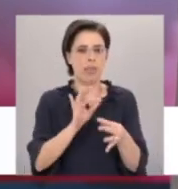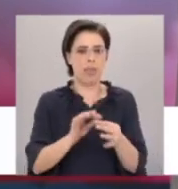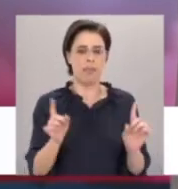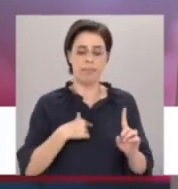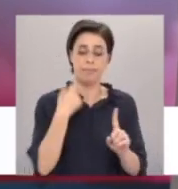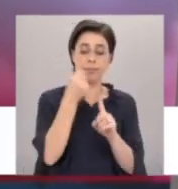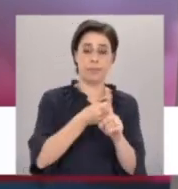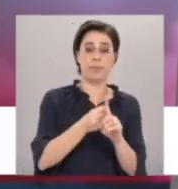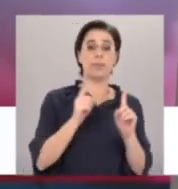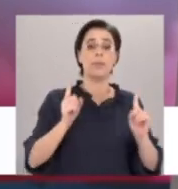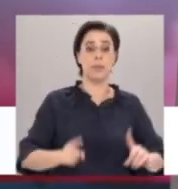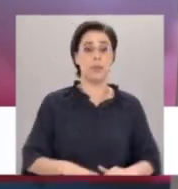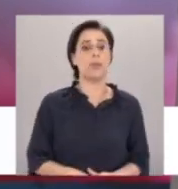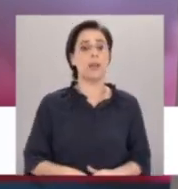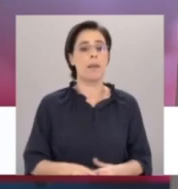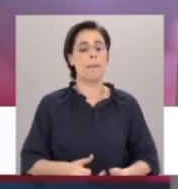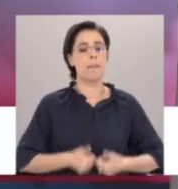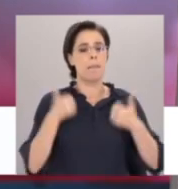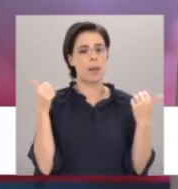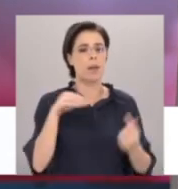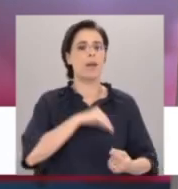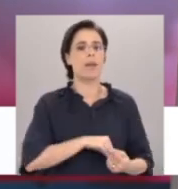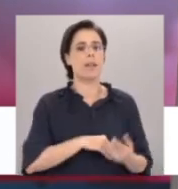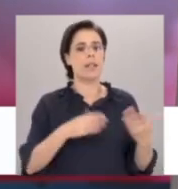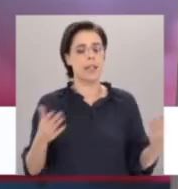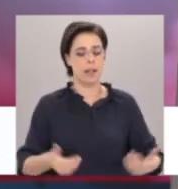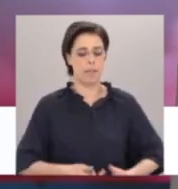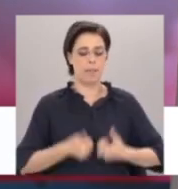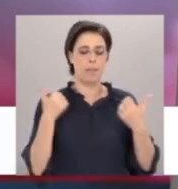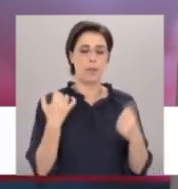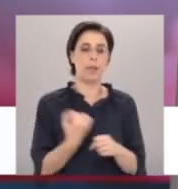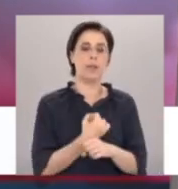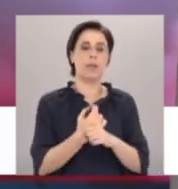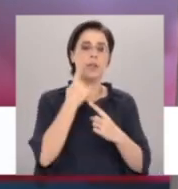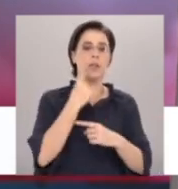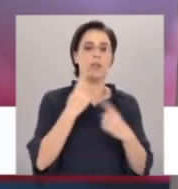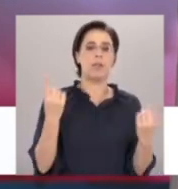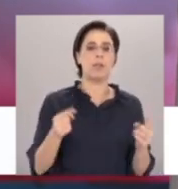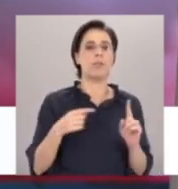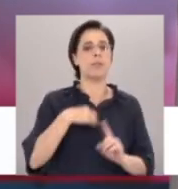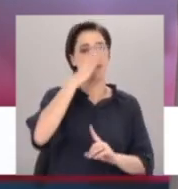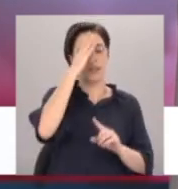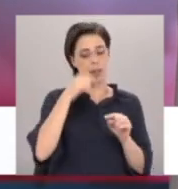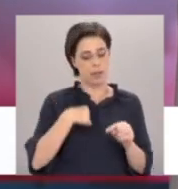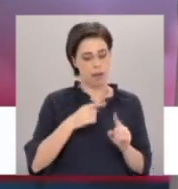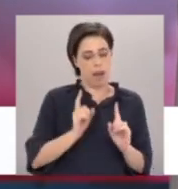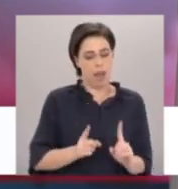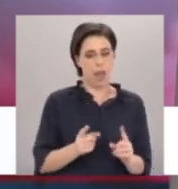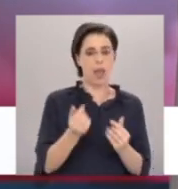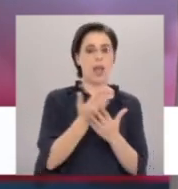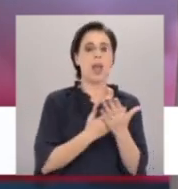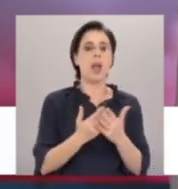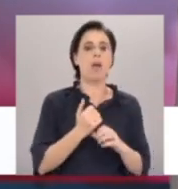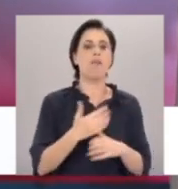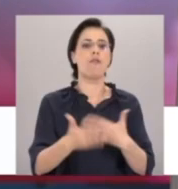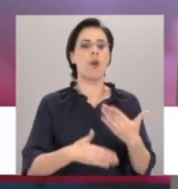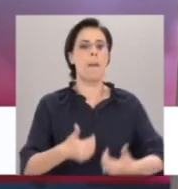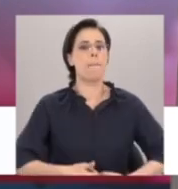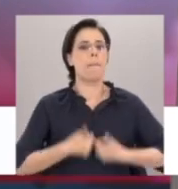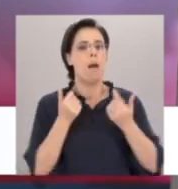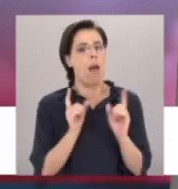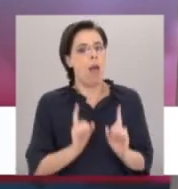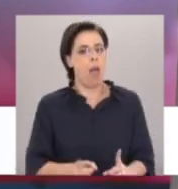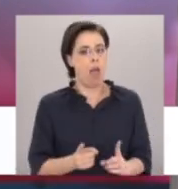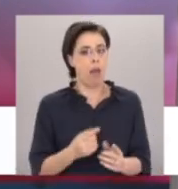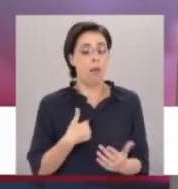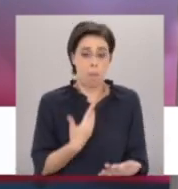lutamos para que haja Miguel salários melhores serviços públicos porque sabemos que assim que a economia funciona melhor